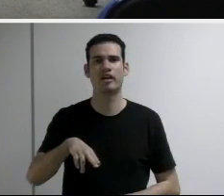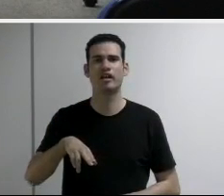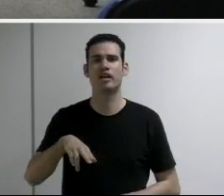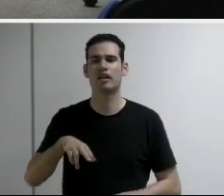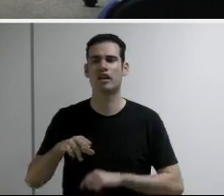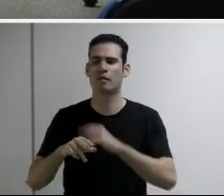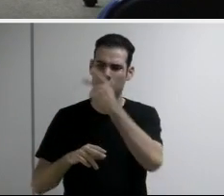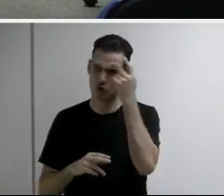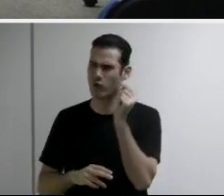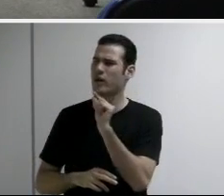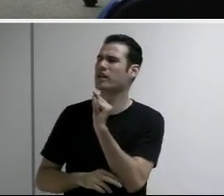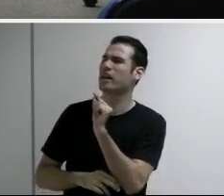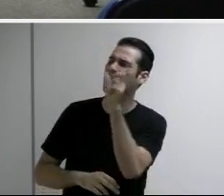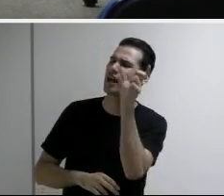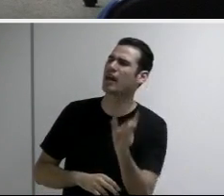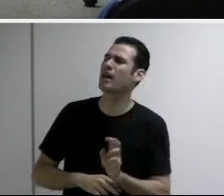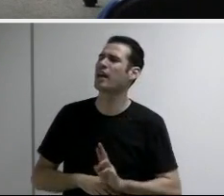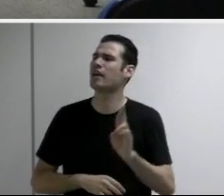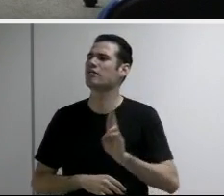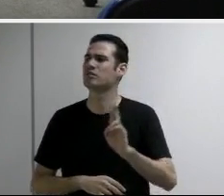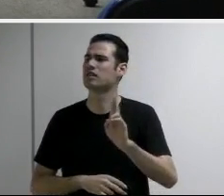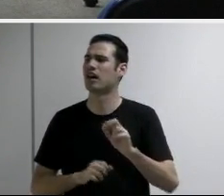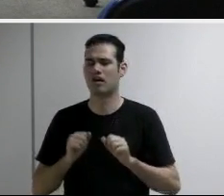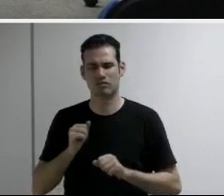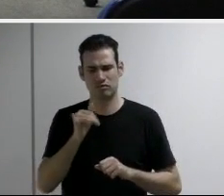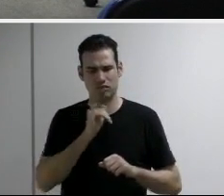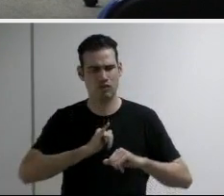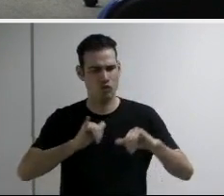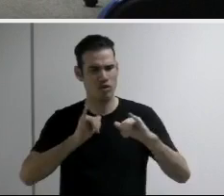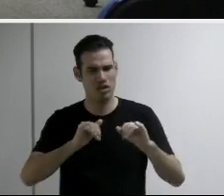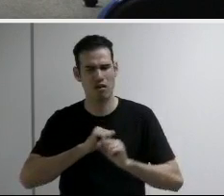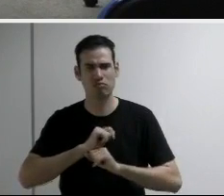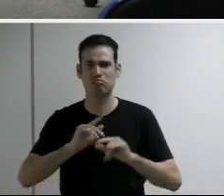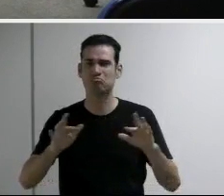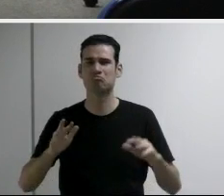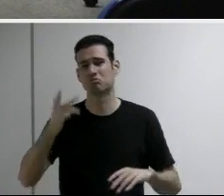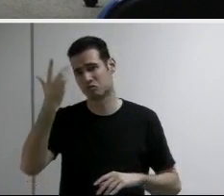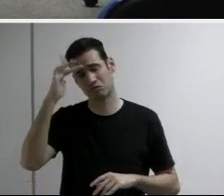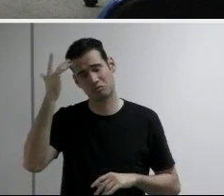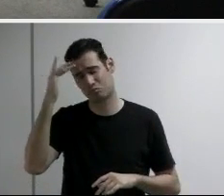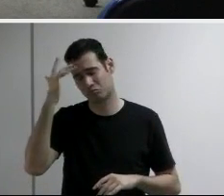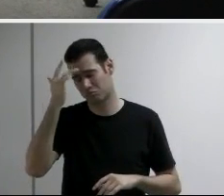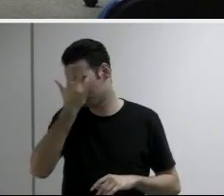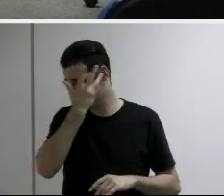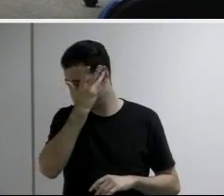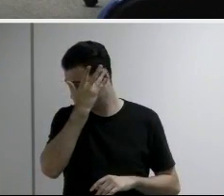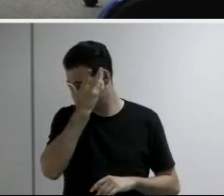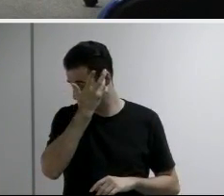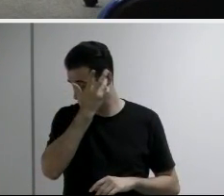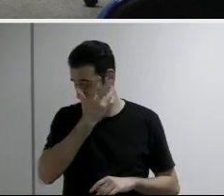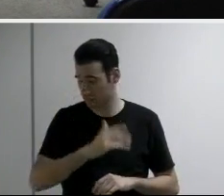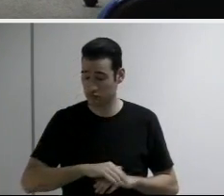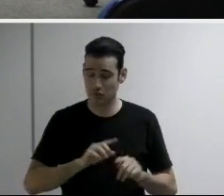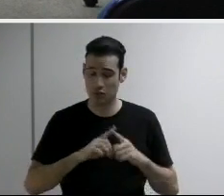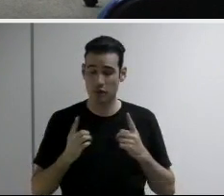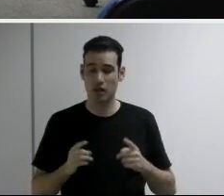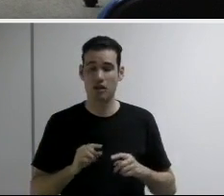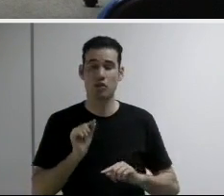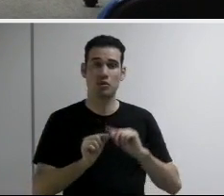quem que é responsável, quem que agiu com dolo, sem dolo, né? Então, você não sabe muito bem quem que fez o quê. Mas o que foi colocado lá claramente é